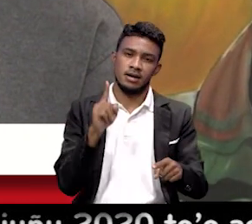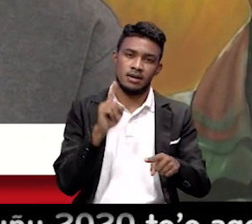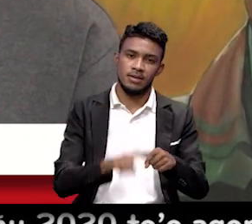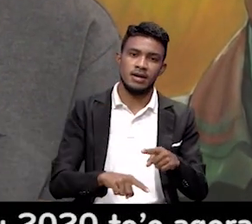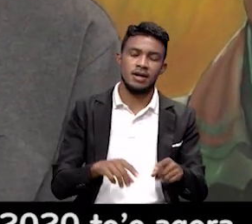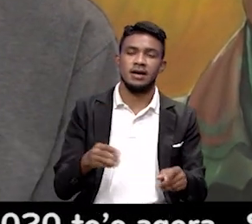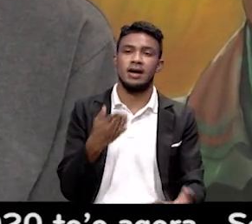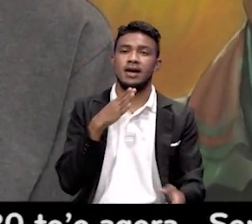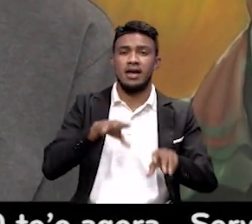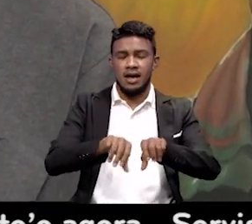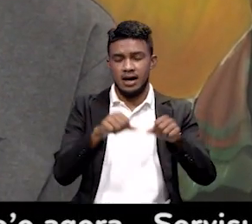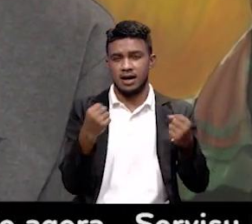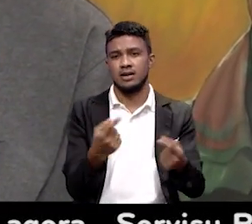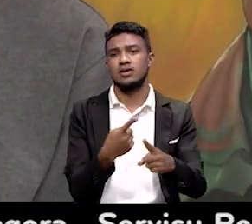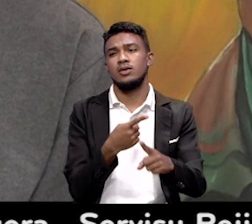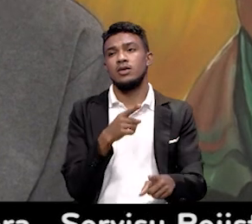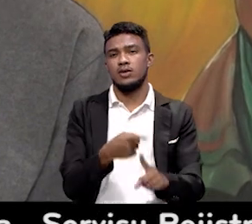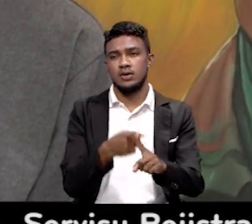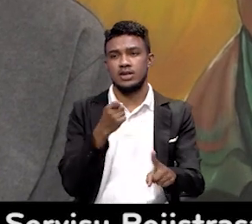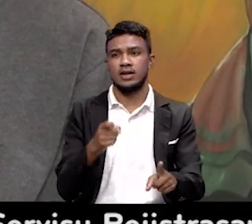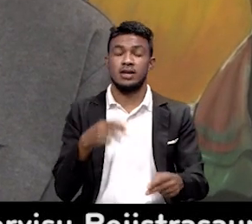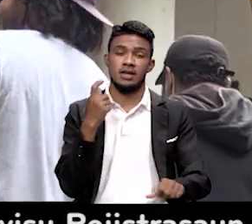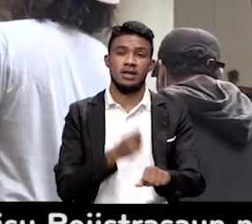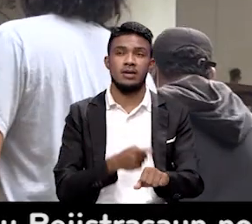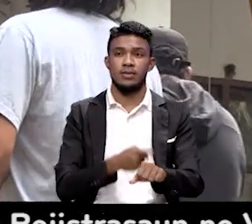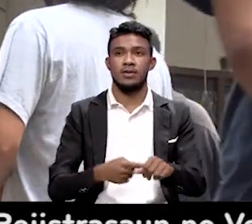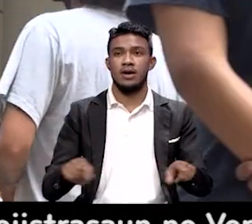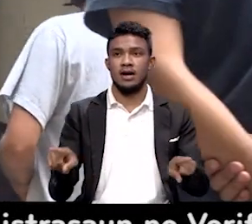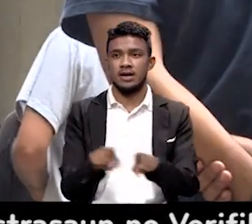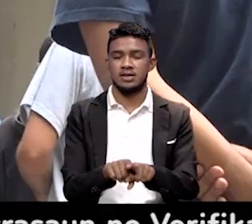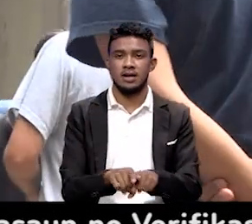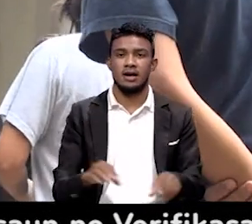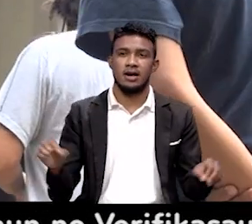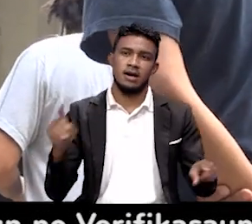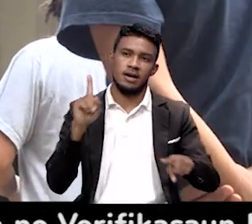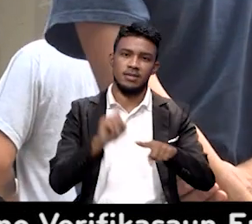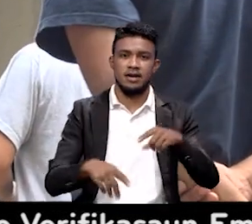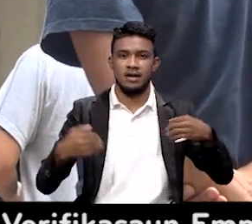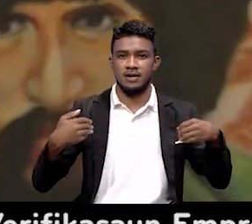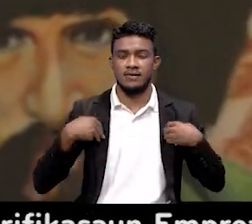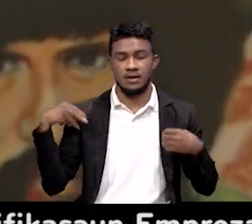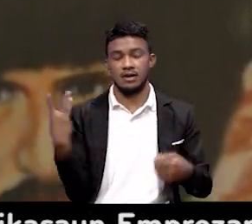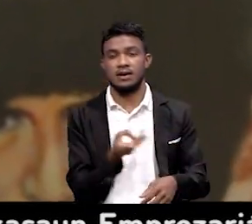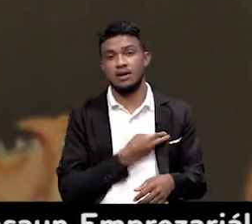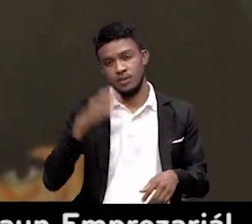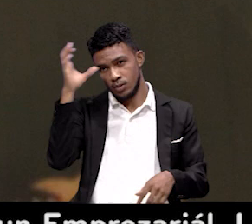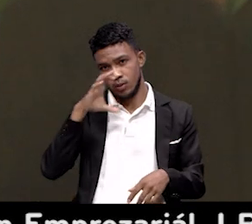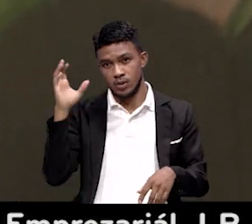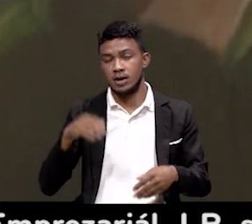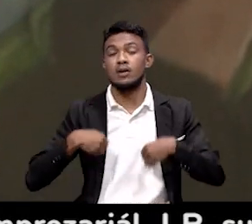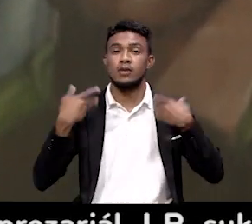dane. Antau ita hanu ni kata situasaun sa nabe akontese, hanadu justu, hanu ita buka miu sira,